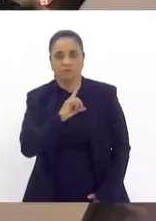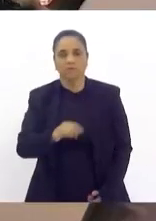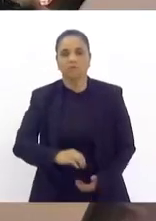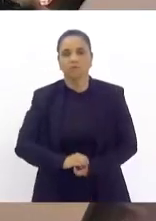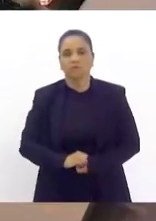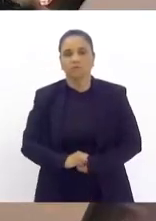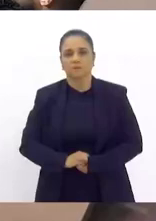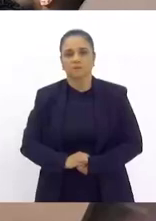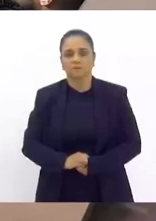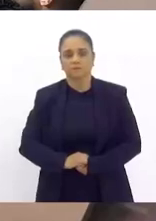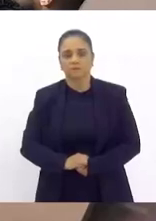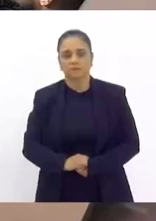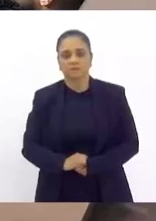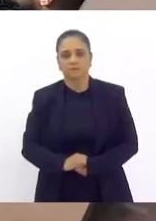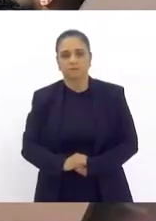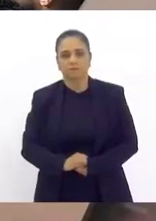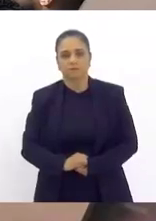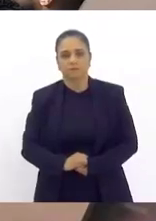Tem uma emenda no Tange, né? Só